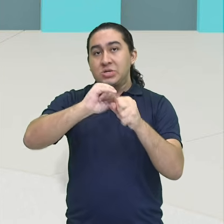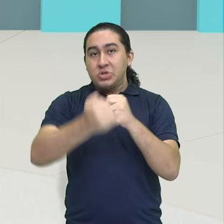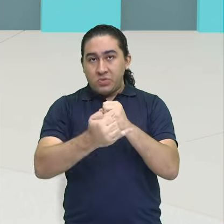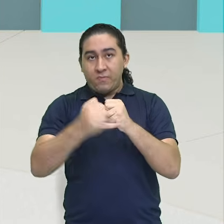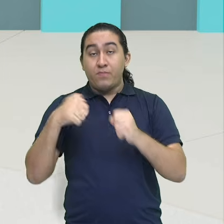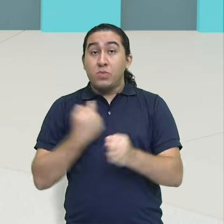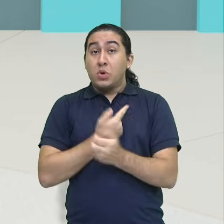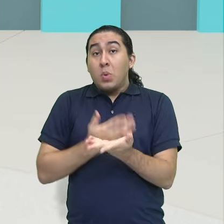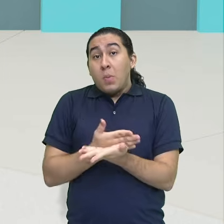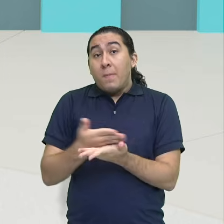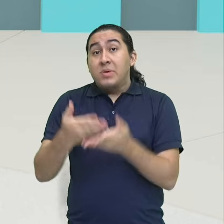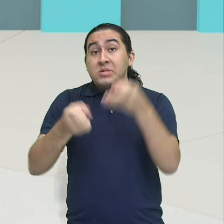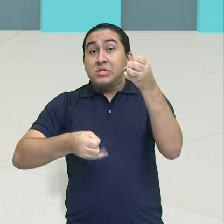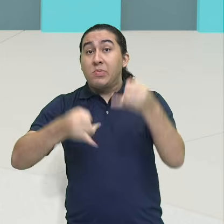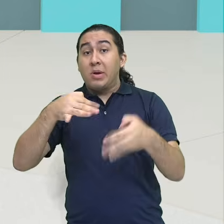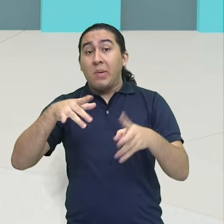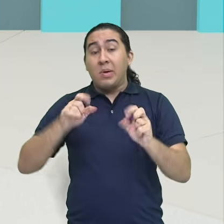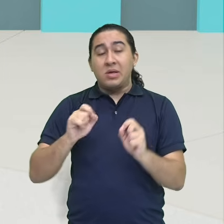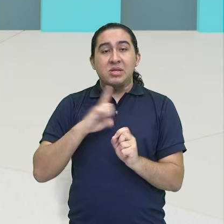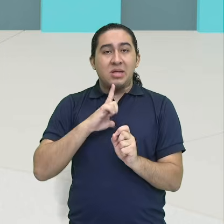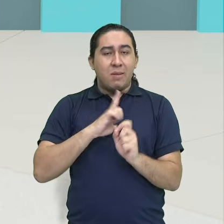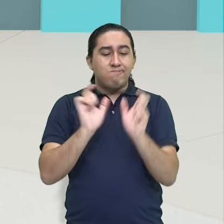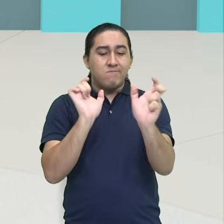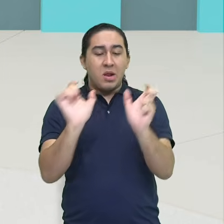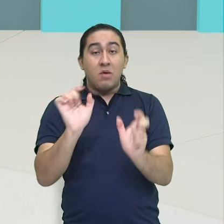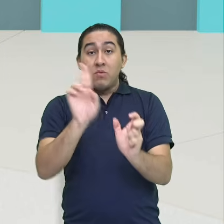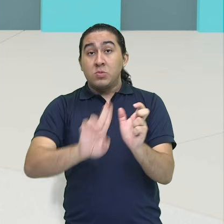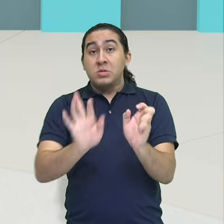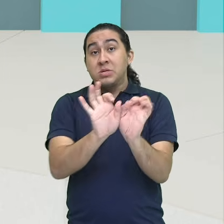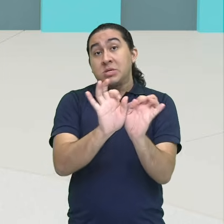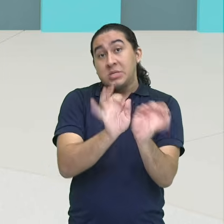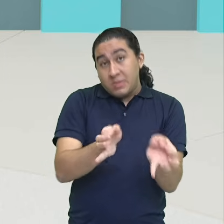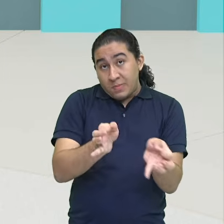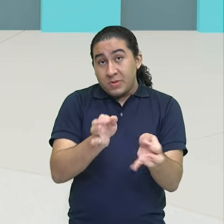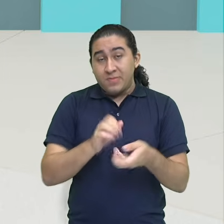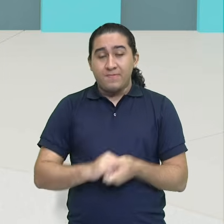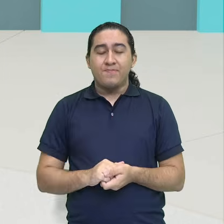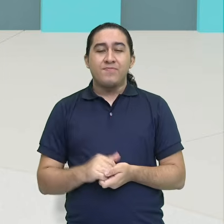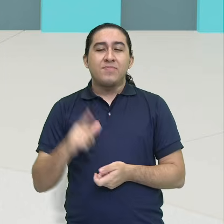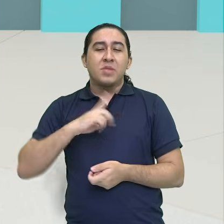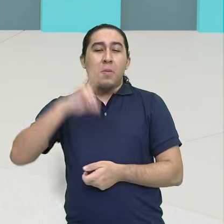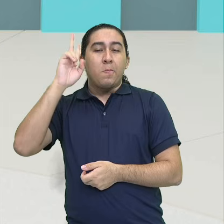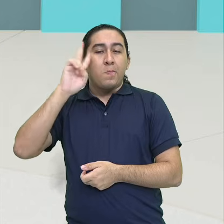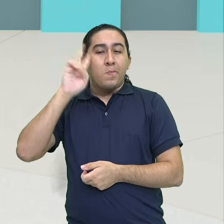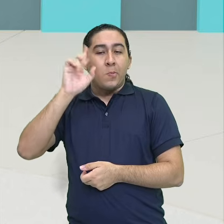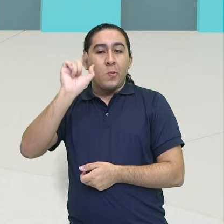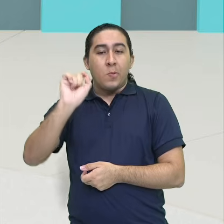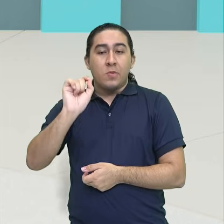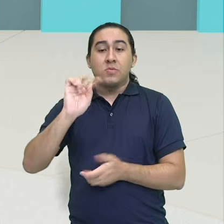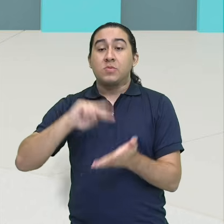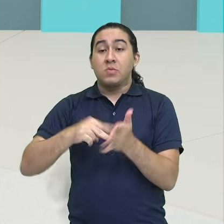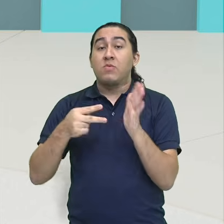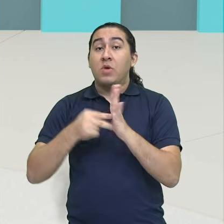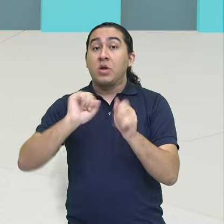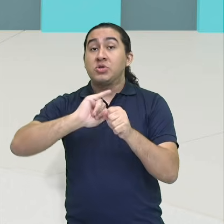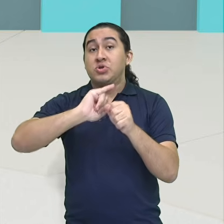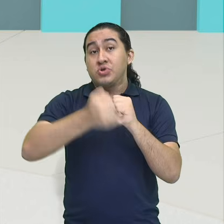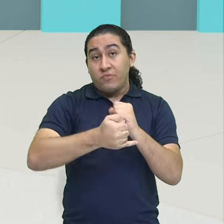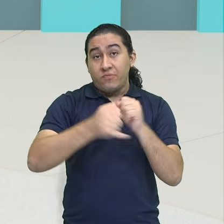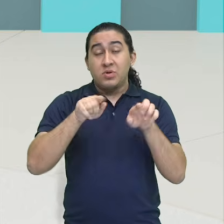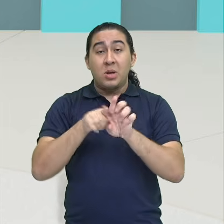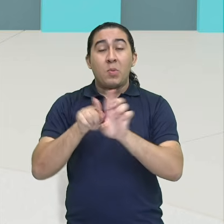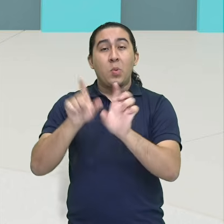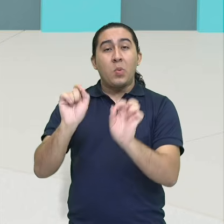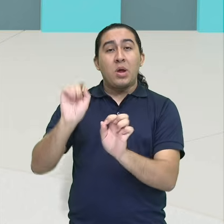começar a explicar os termos mais simples, tá? Vamos recordar o que é um adjetivo e o que é